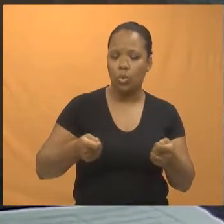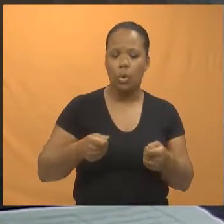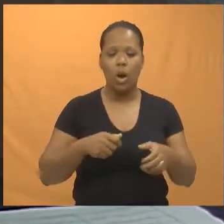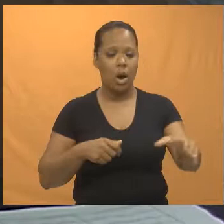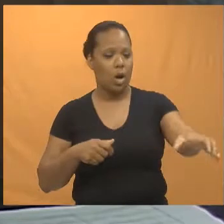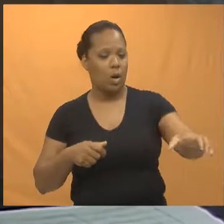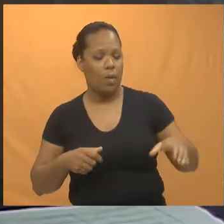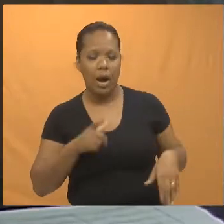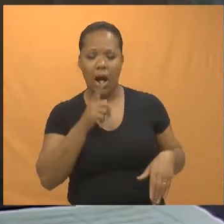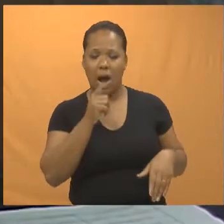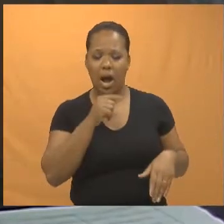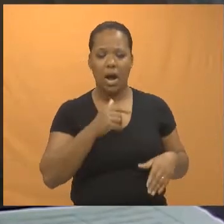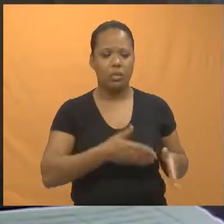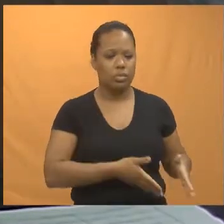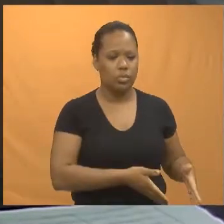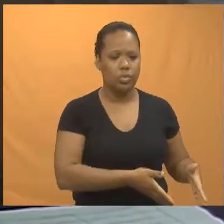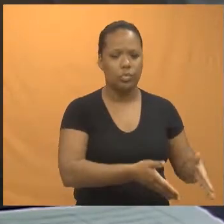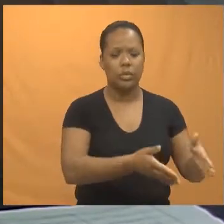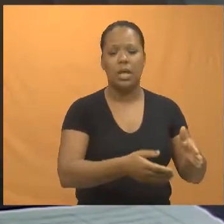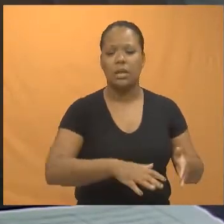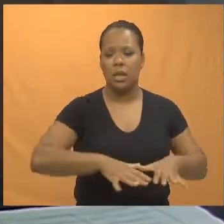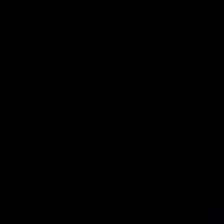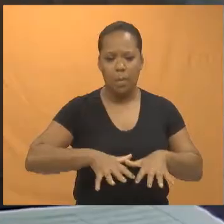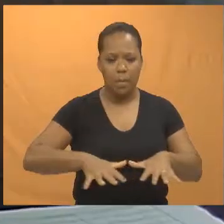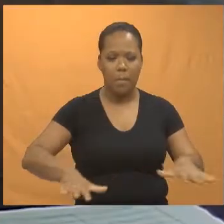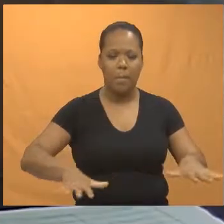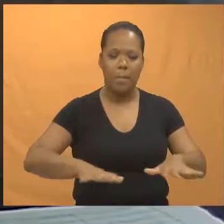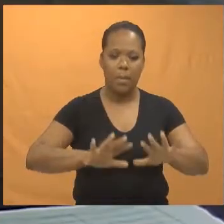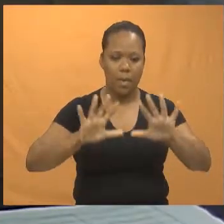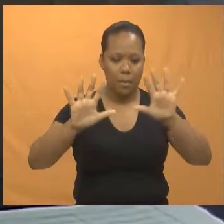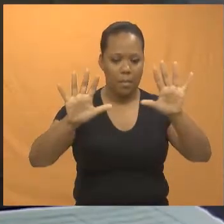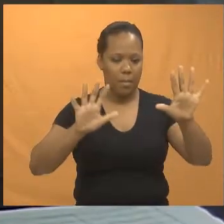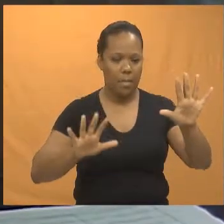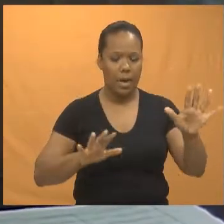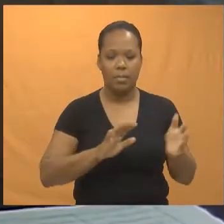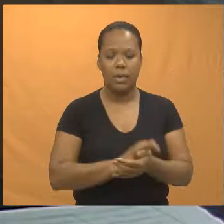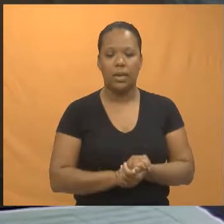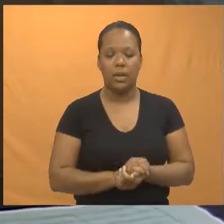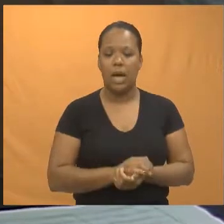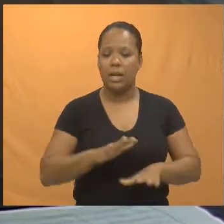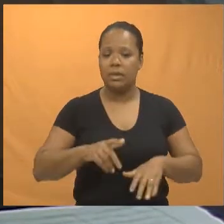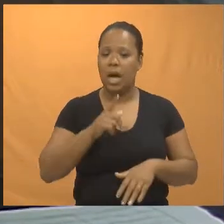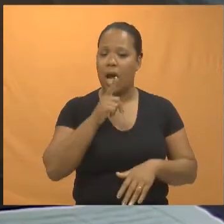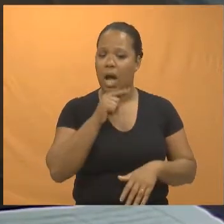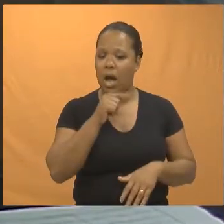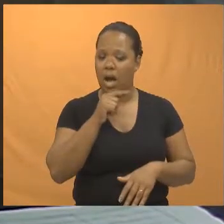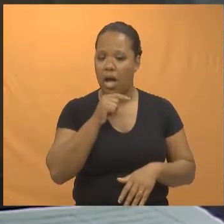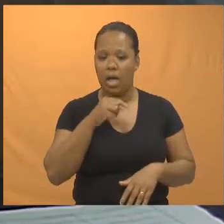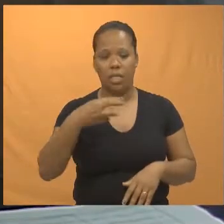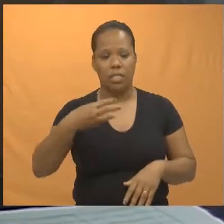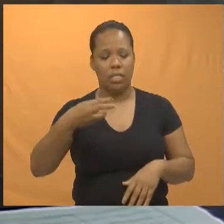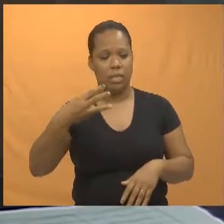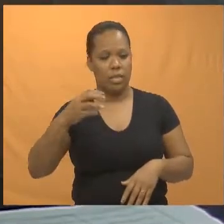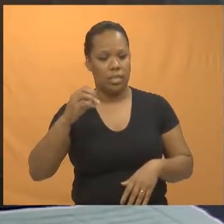do manancial, ele tem um mapa, né? E esse mapa, às vezes, você tem um córrego que existia há 30, 40